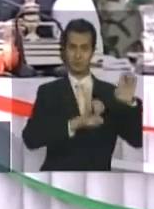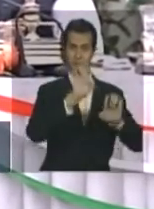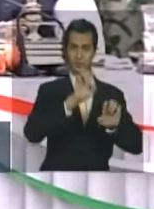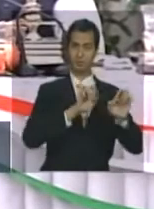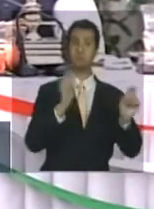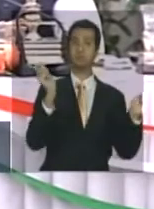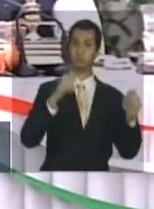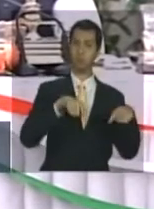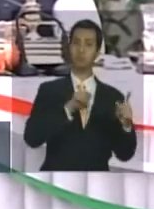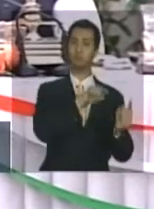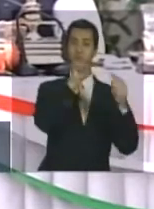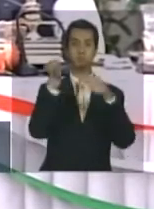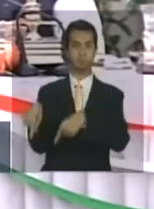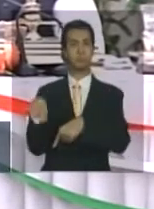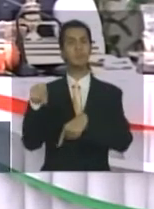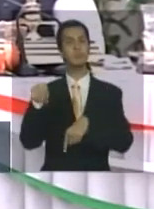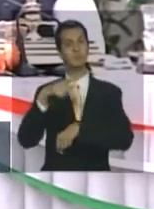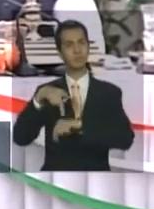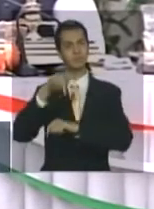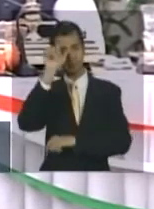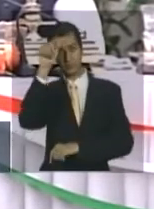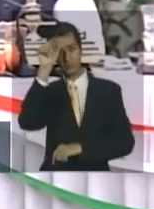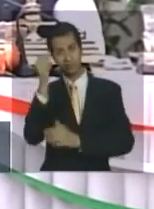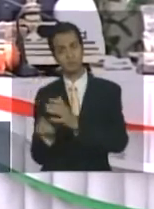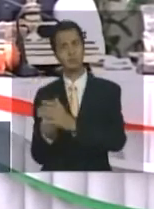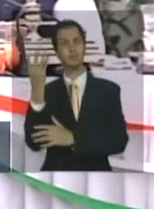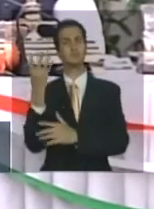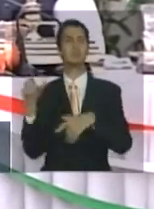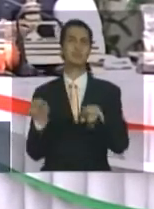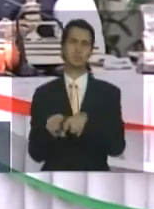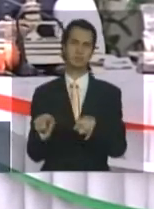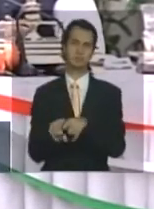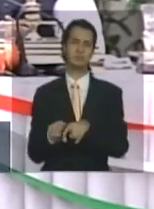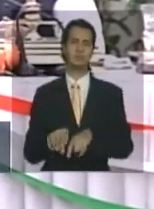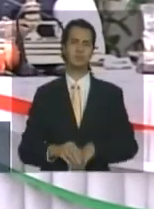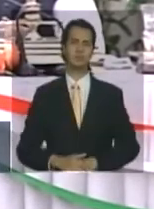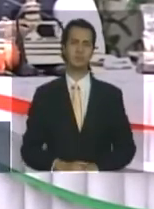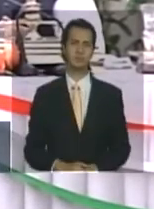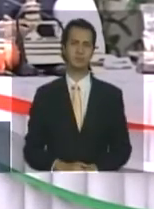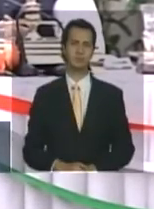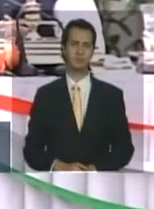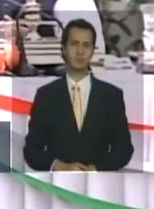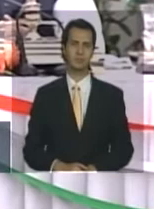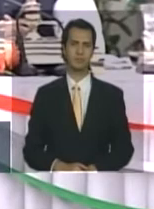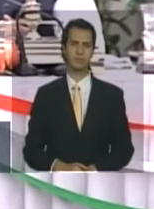Índia. Likewise, we wish to encourage more Brazilian companies to set up business in India.